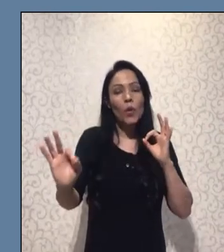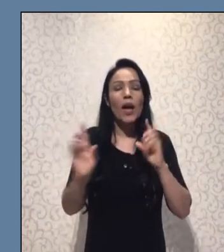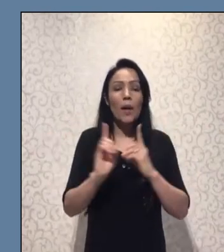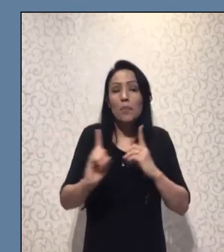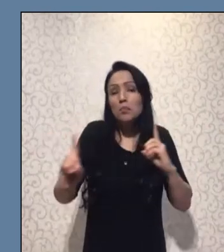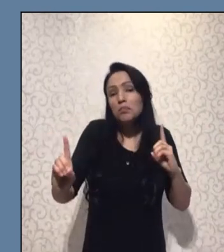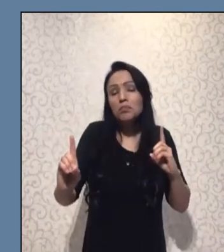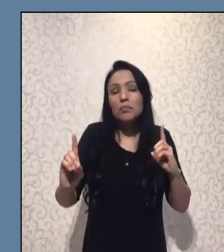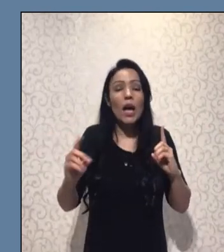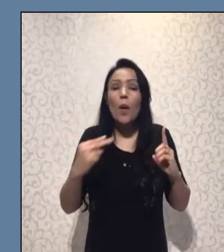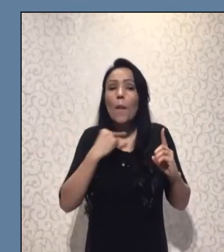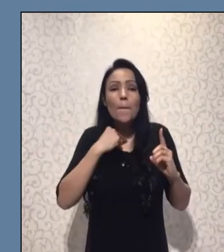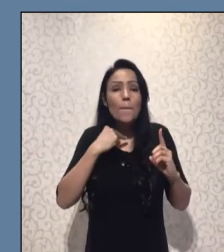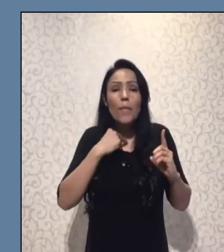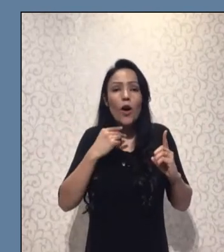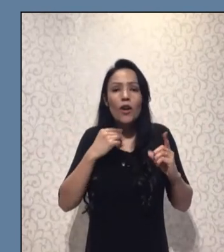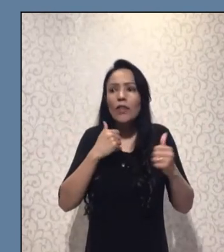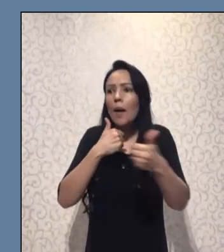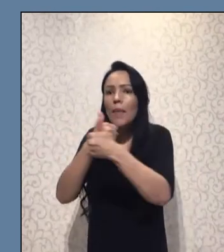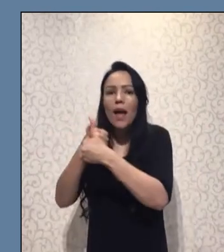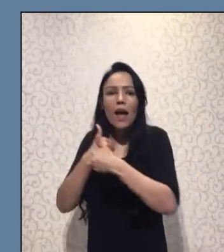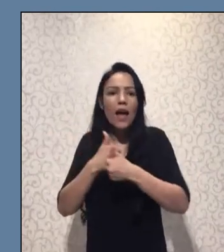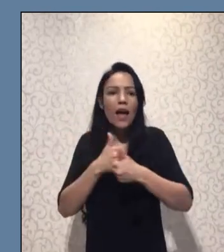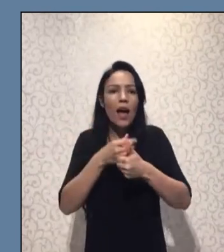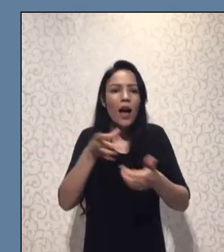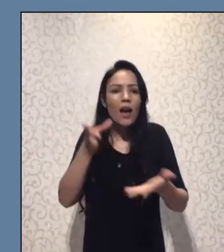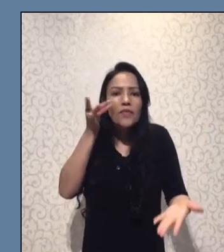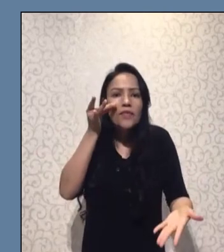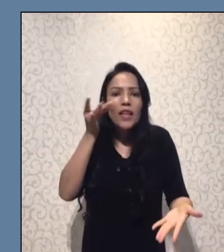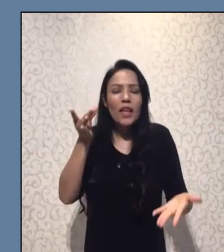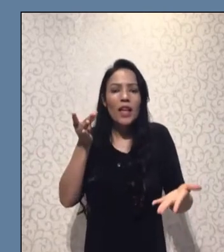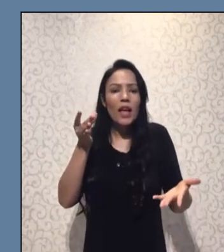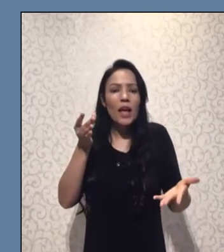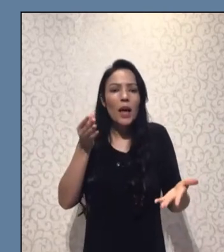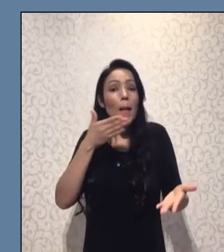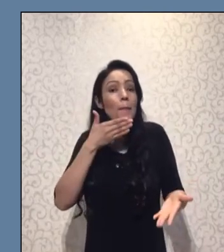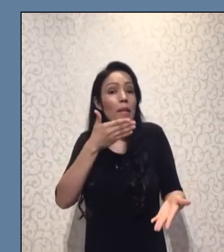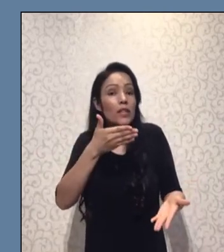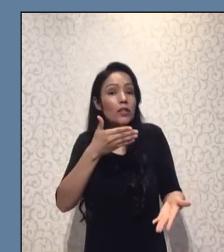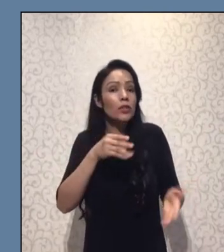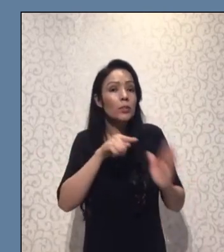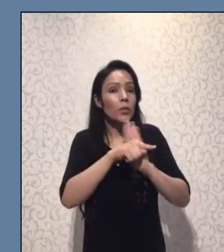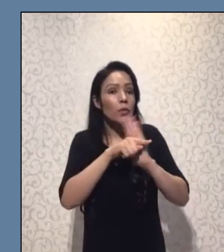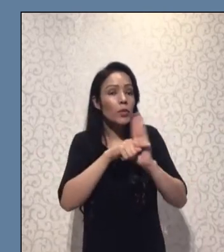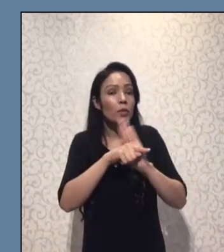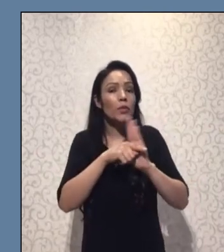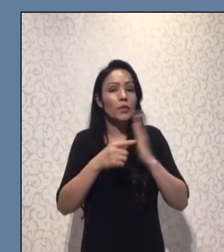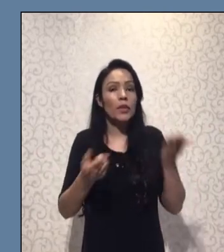não podem se aproximar das obras, não podem solicitar um exame,